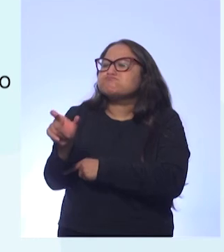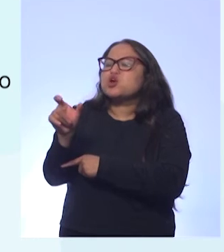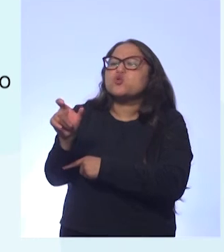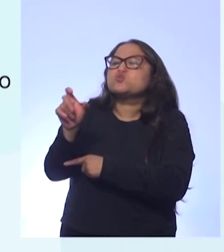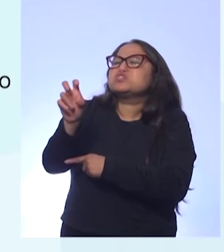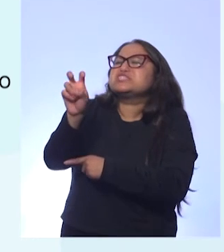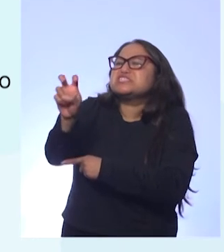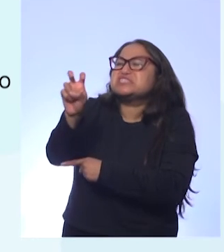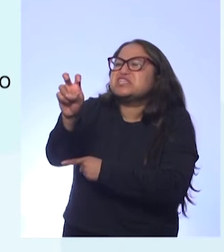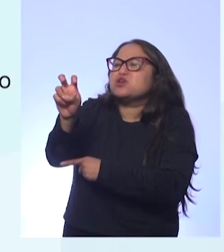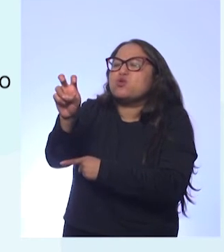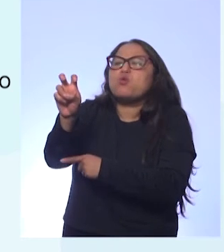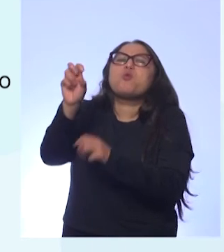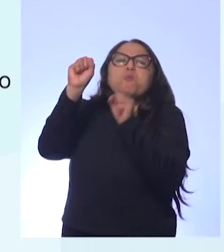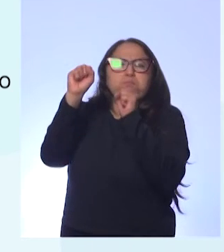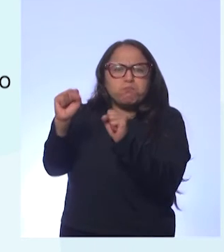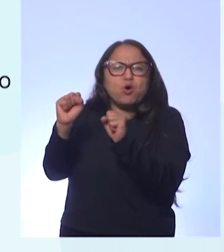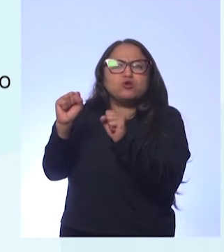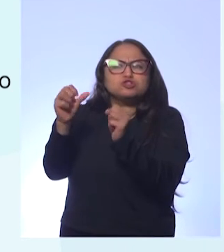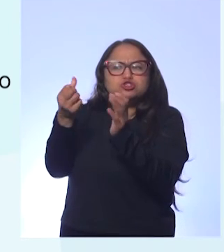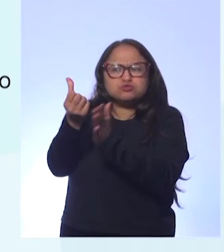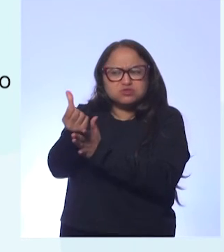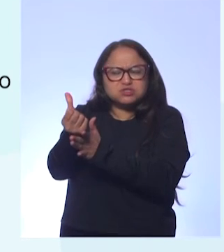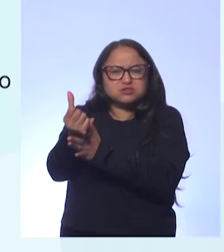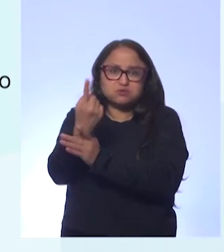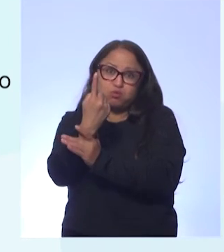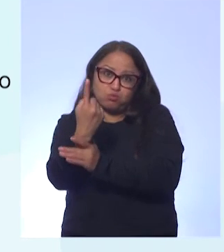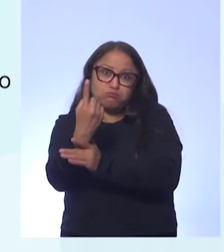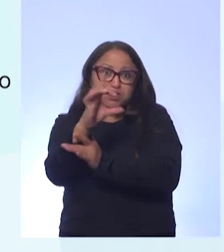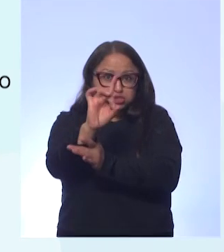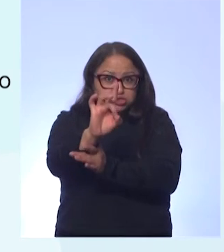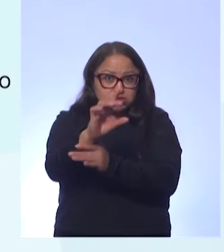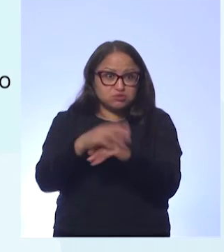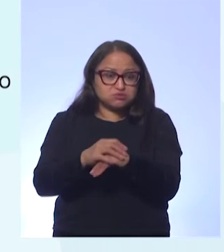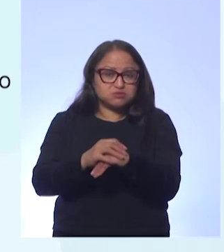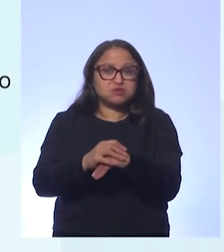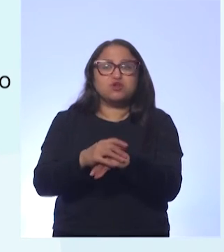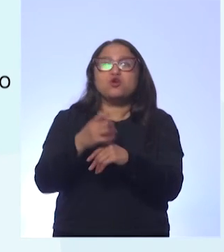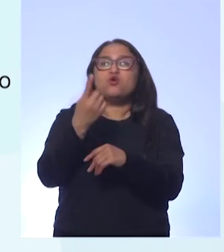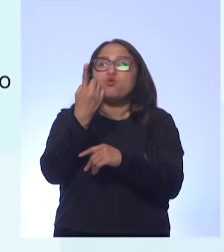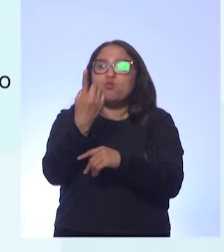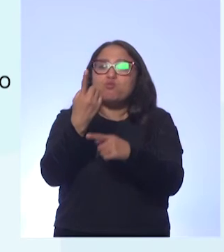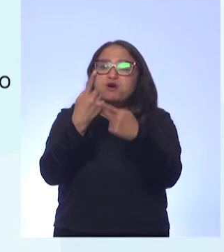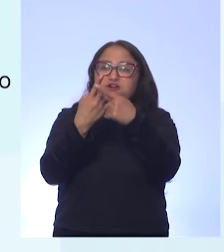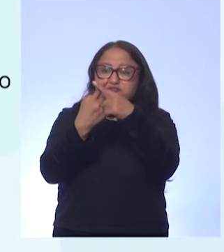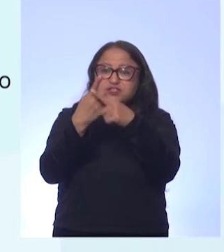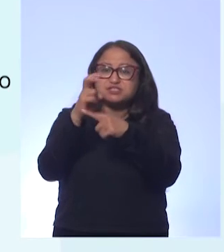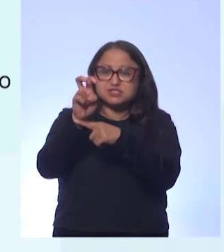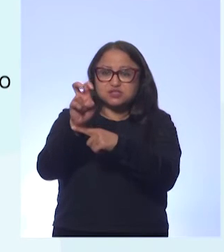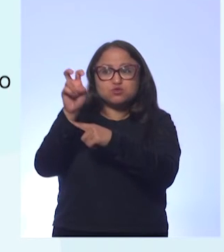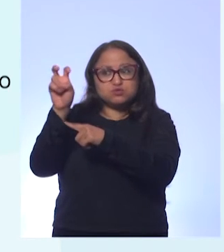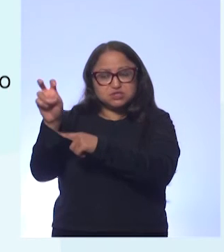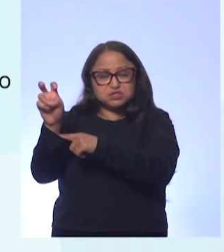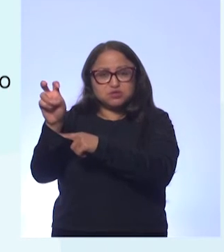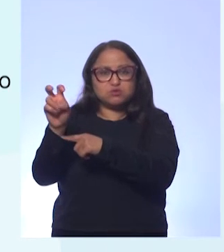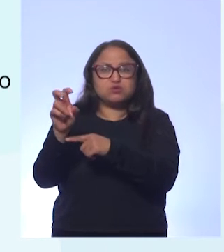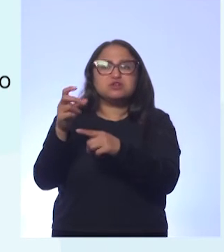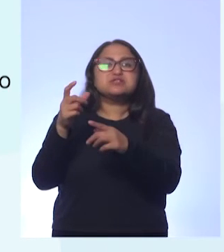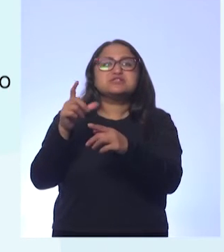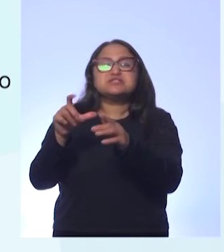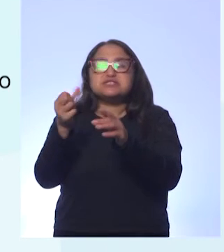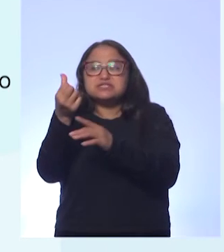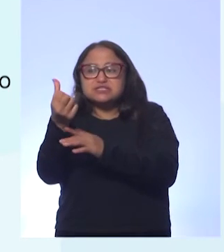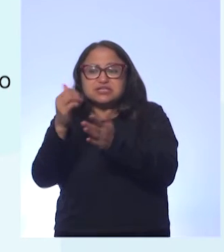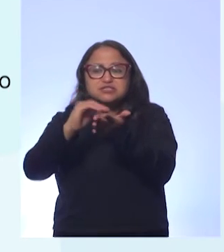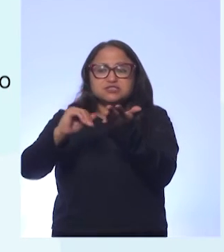dizer, cabe no 6. Uma vez, né? Na tabuadinha do 5. Uma vez 5, 5 faz a continha de menos. 6 tira 5, sobra